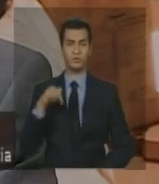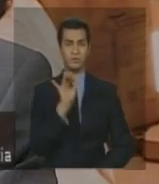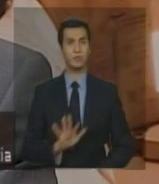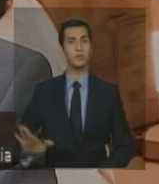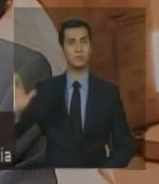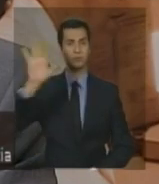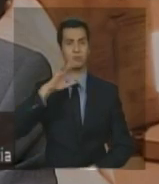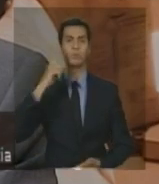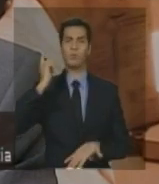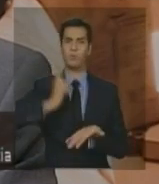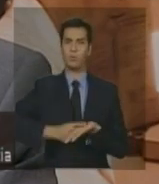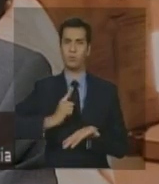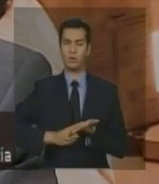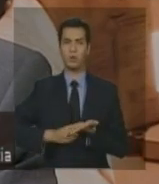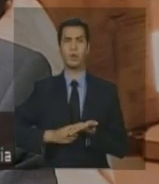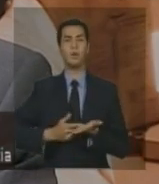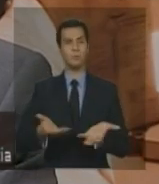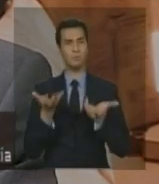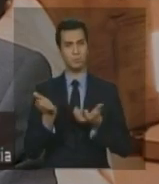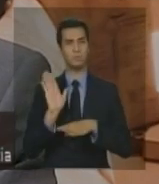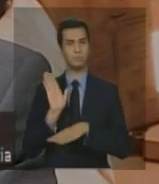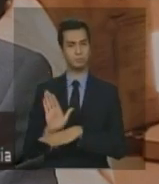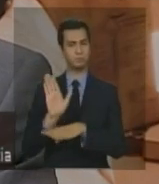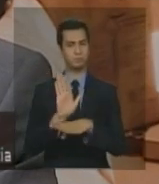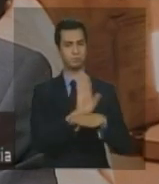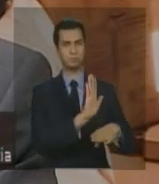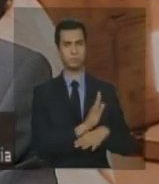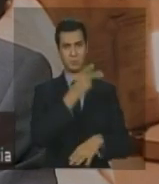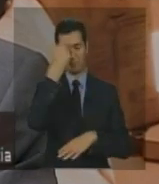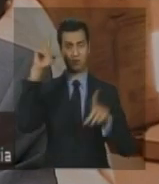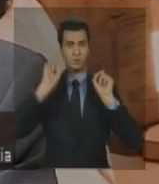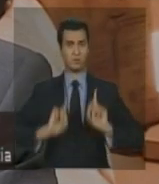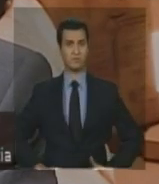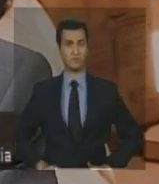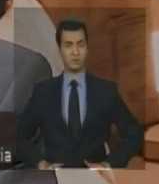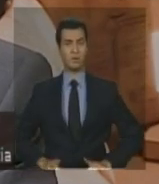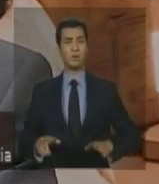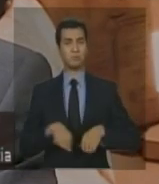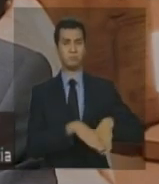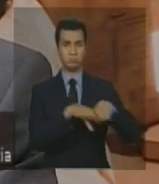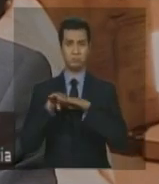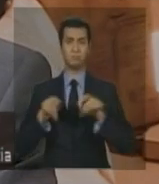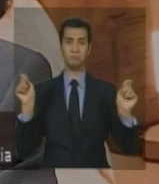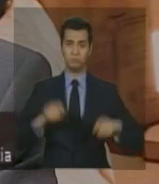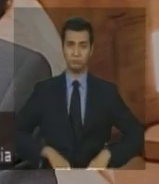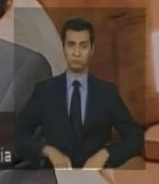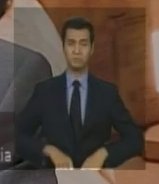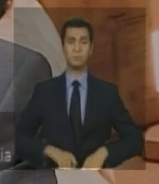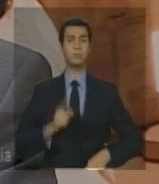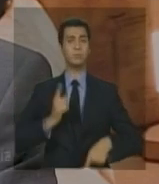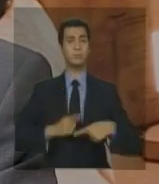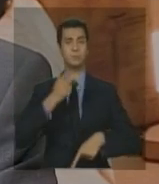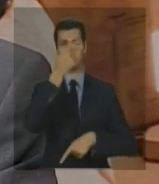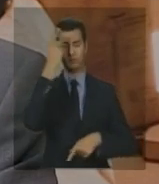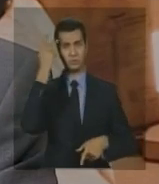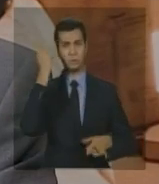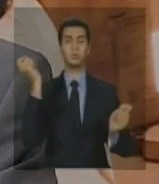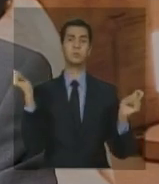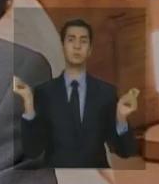o compromisso de garantir essa igualdade, de propiciar condições para que as pessoas possam